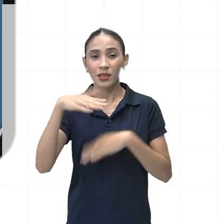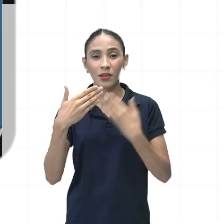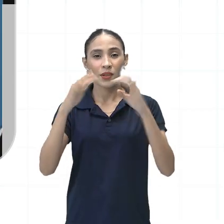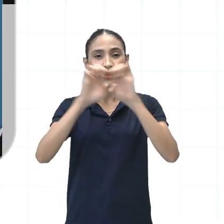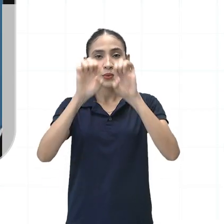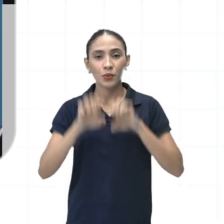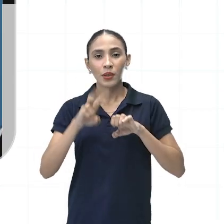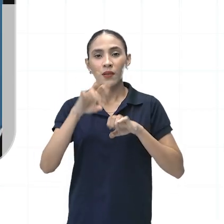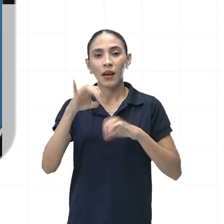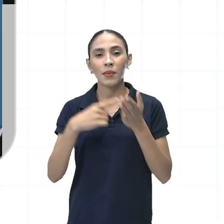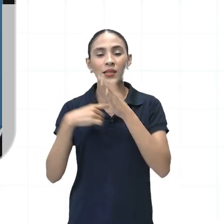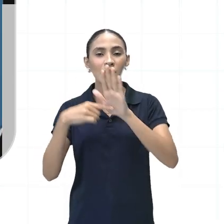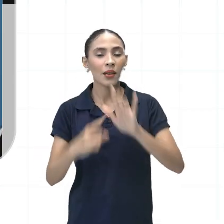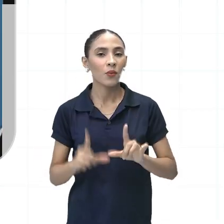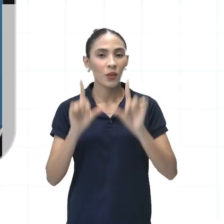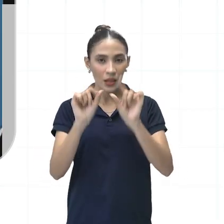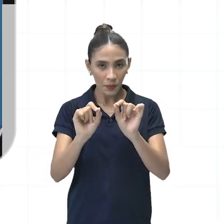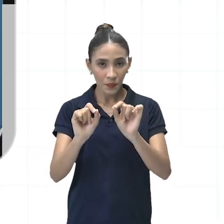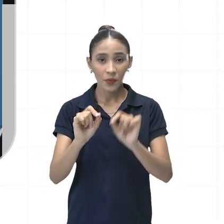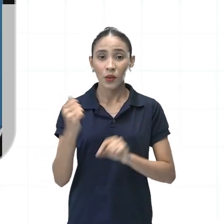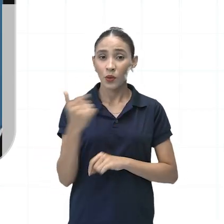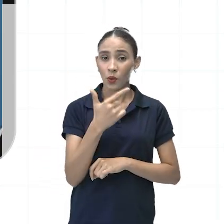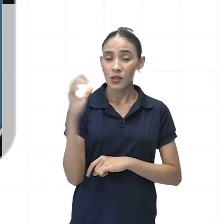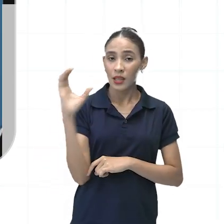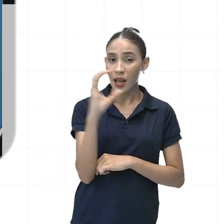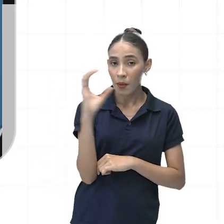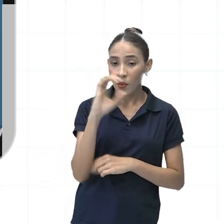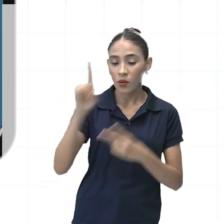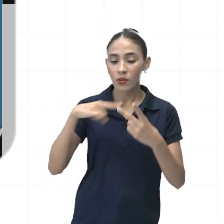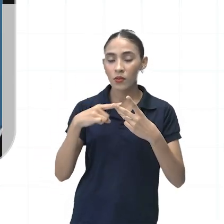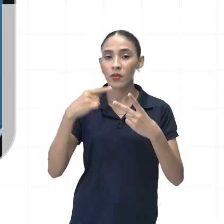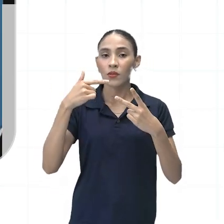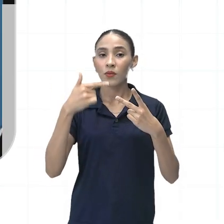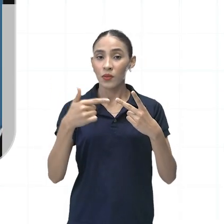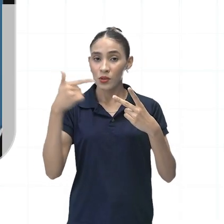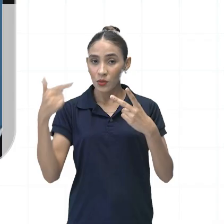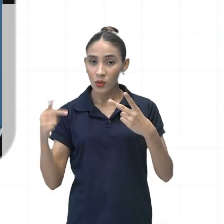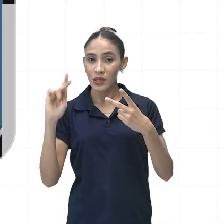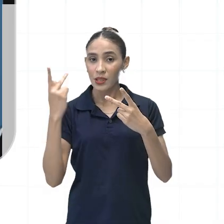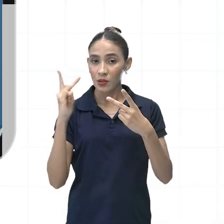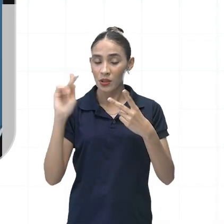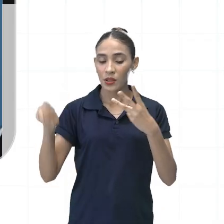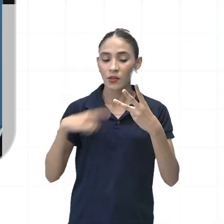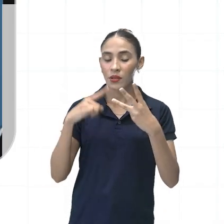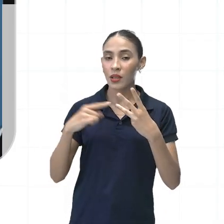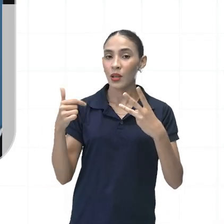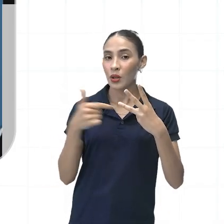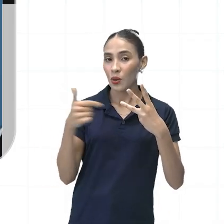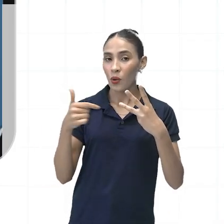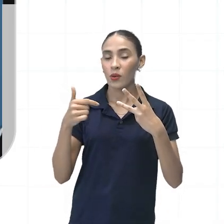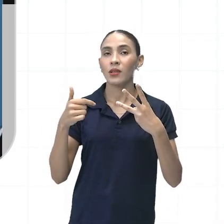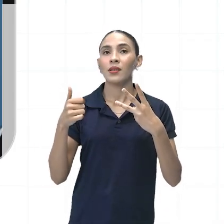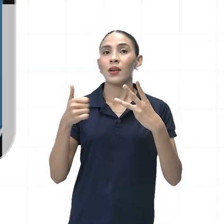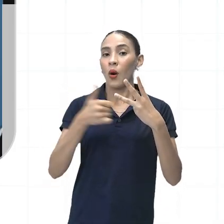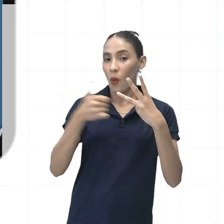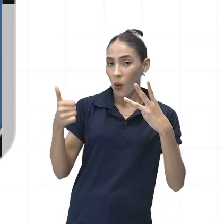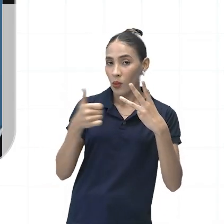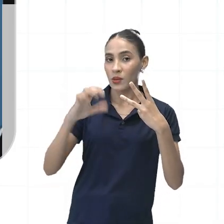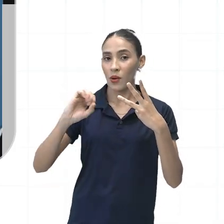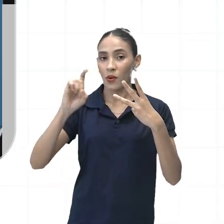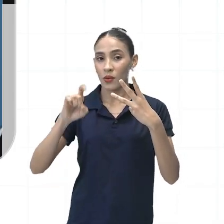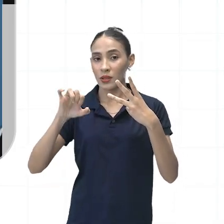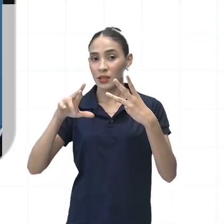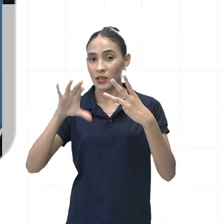ela apresenta o que eu falei para vocês, 12 carbonos, 22 hidrogênios e 11 oxigênios. Ela